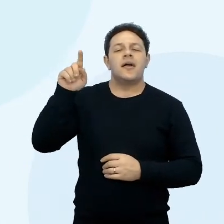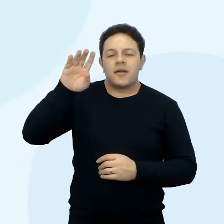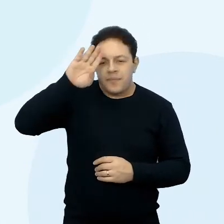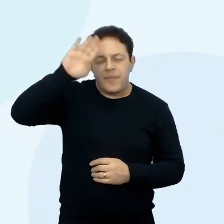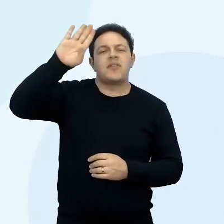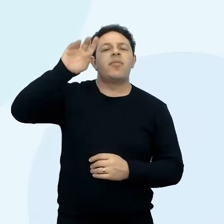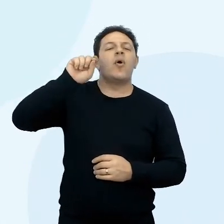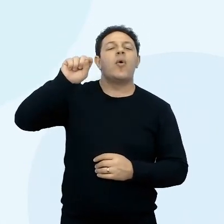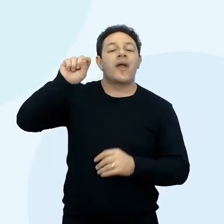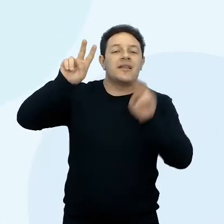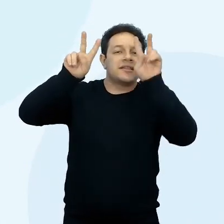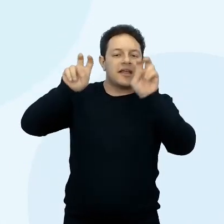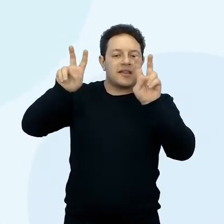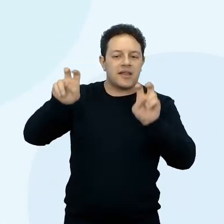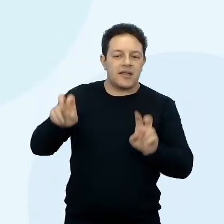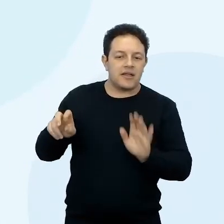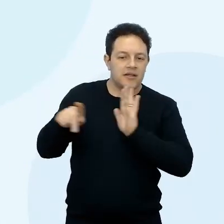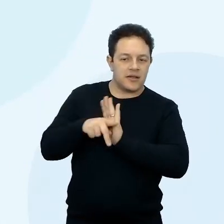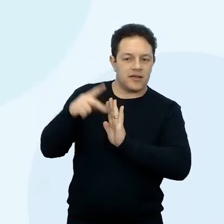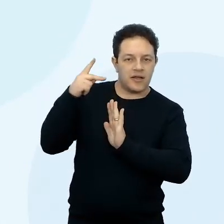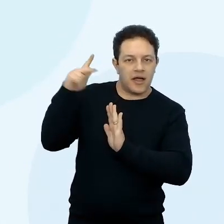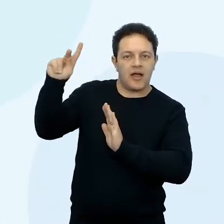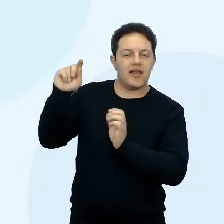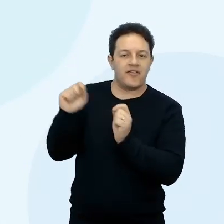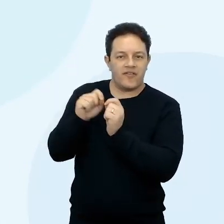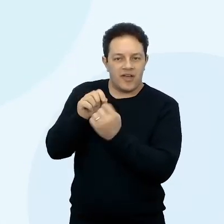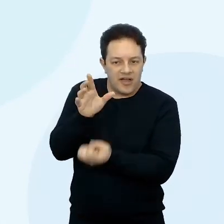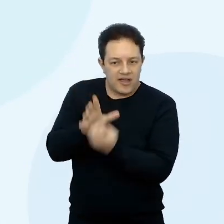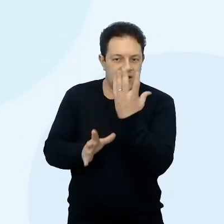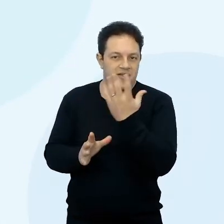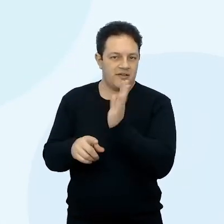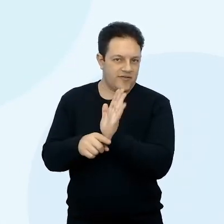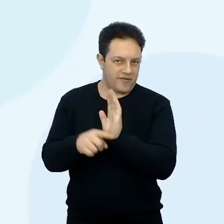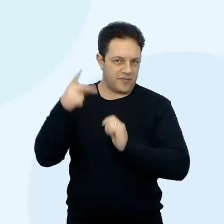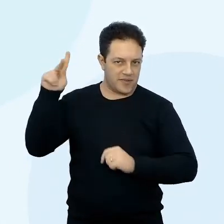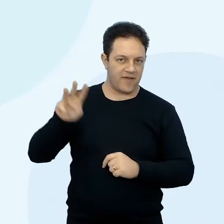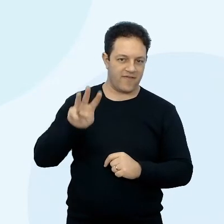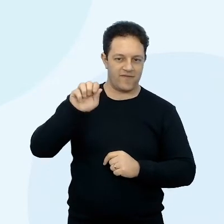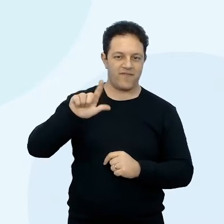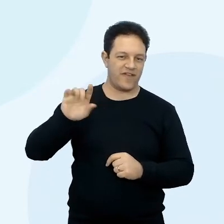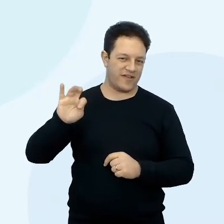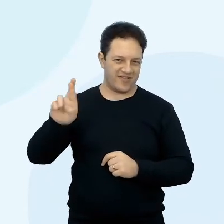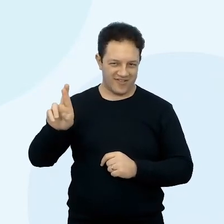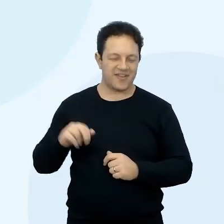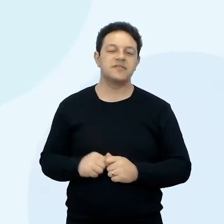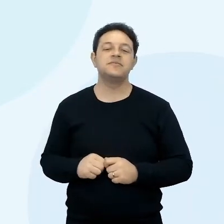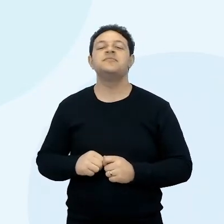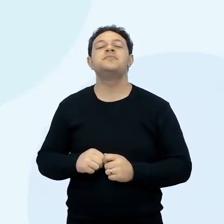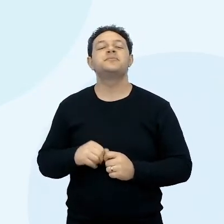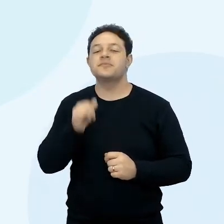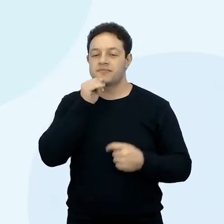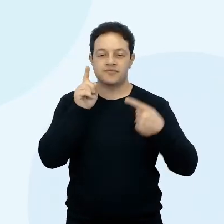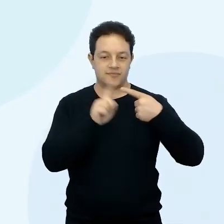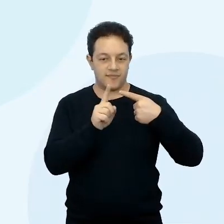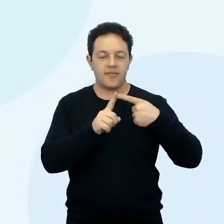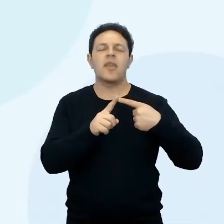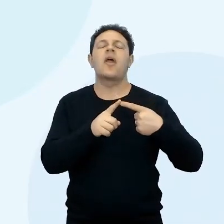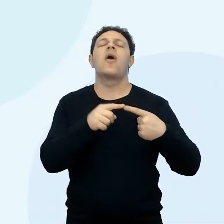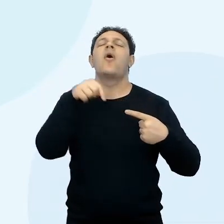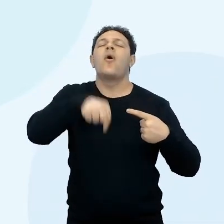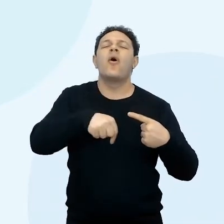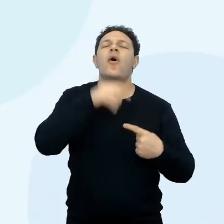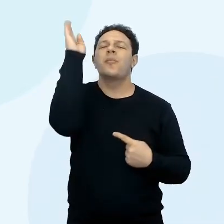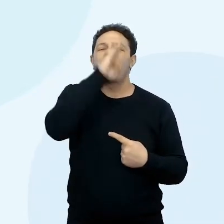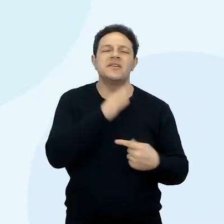principais temáticas, aí, as principais características do Valtinho? São esses impasses do Brasil